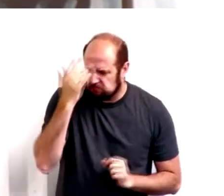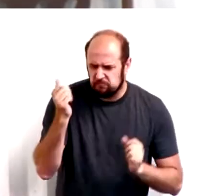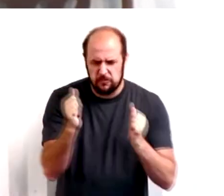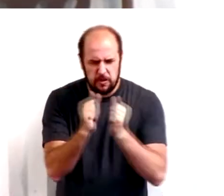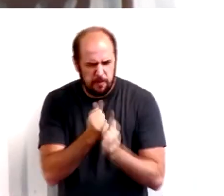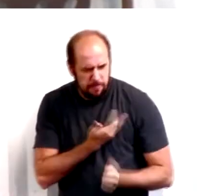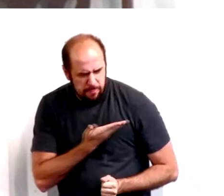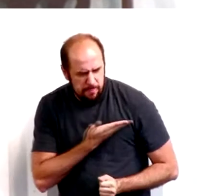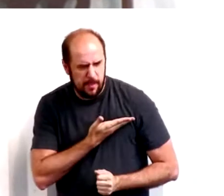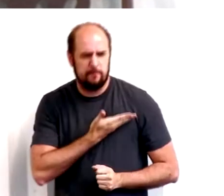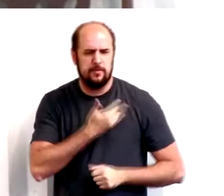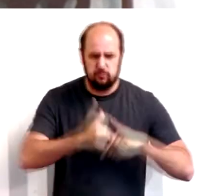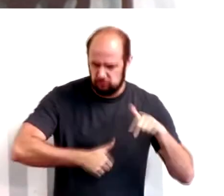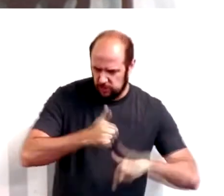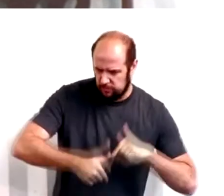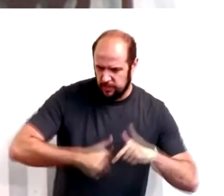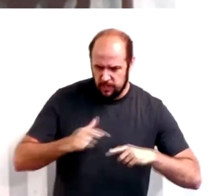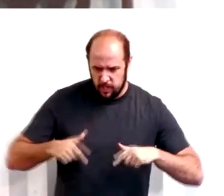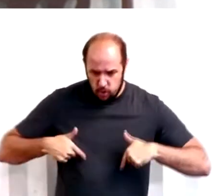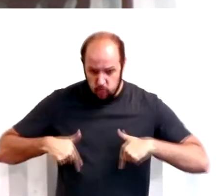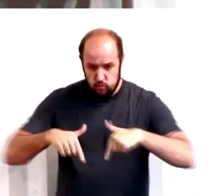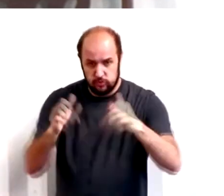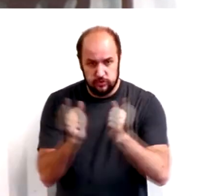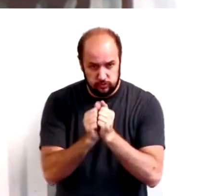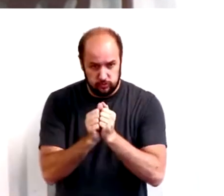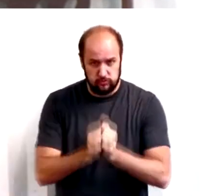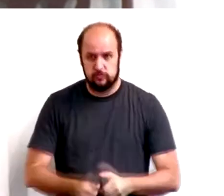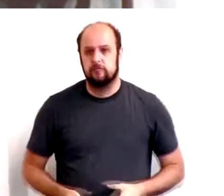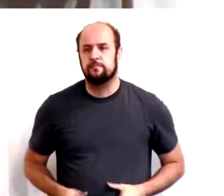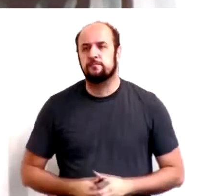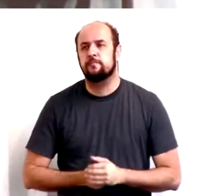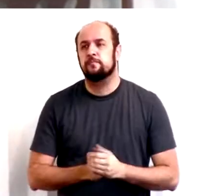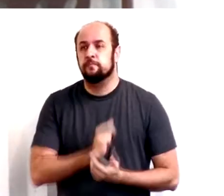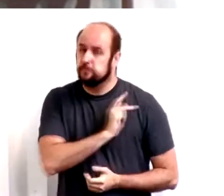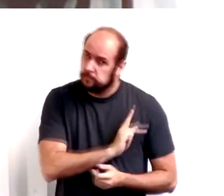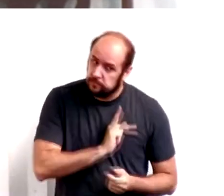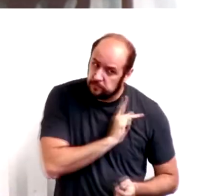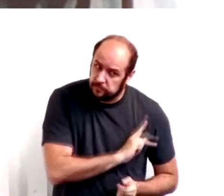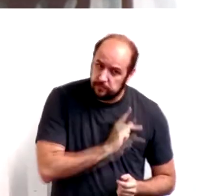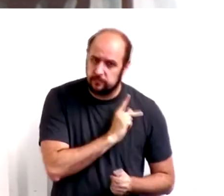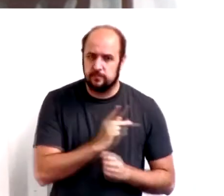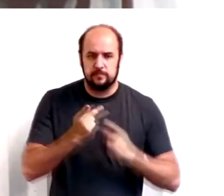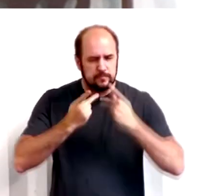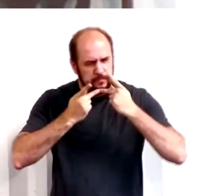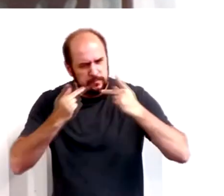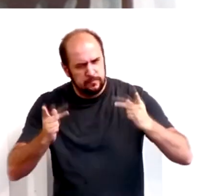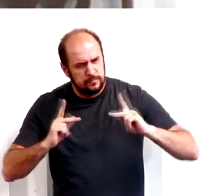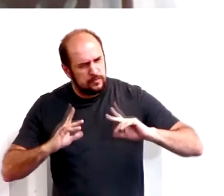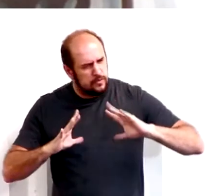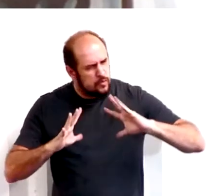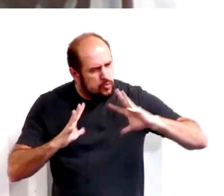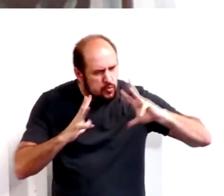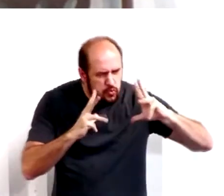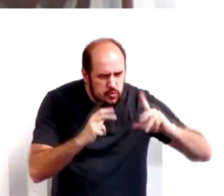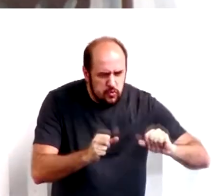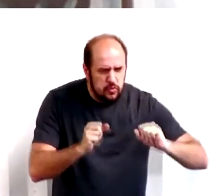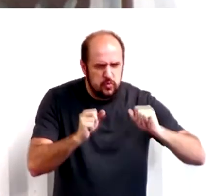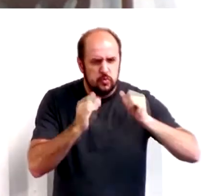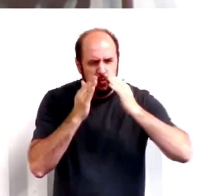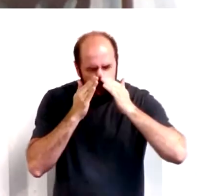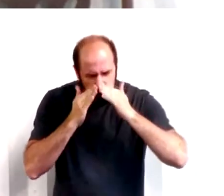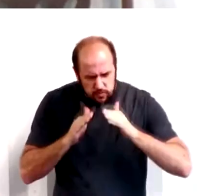de lutas. E veja que interessante, Paulo vai destacar que toda essa unidade que ele